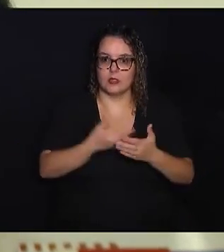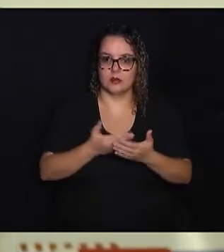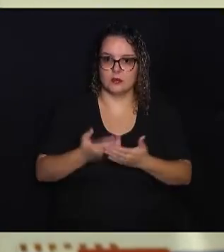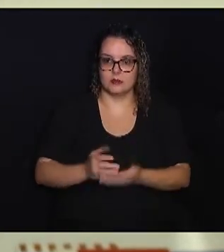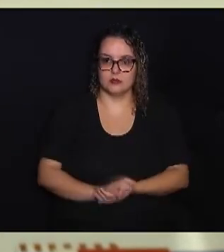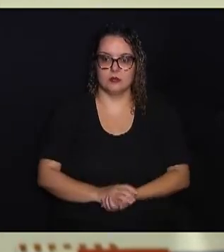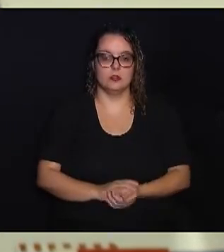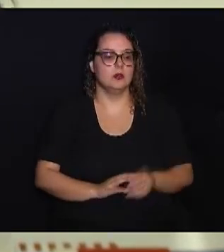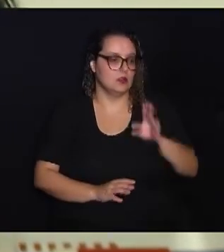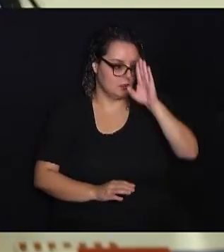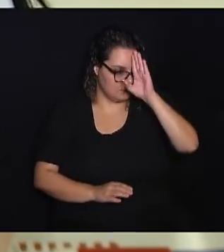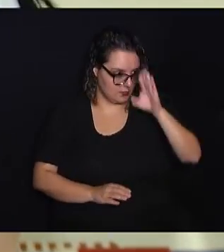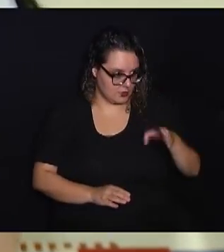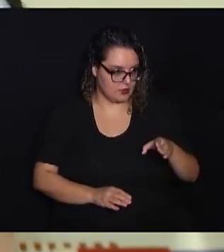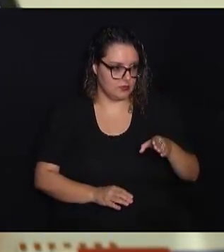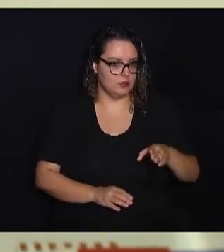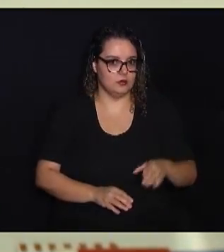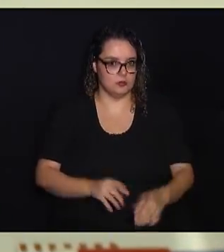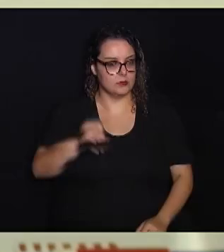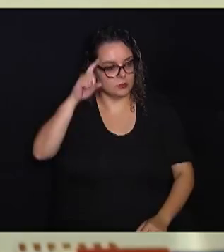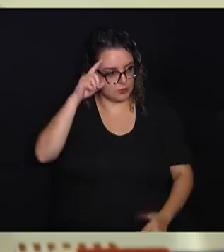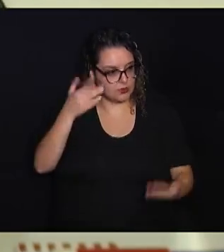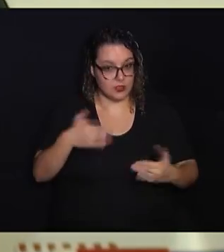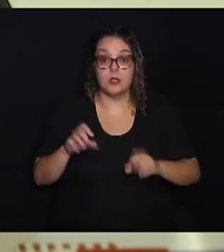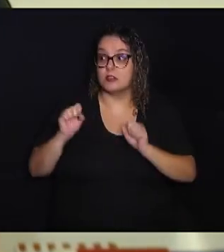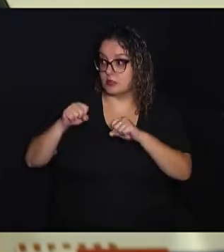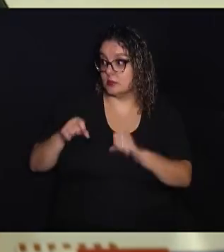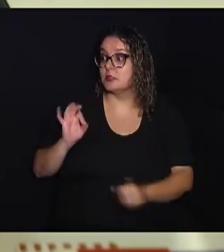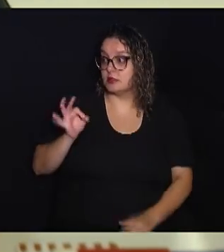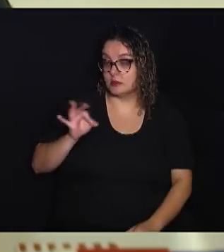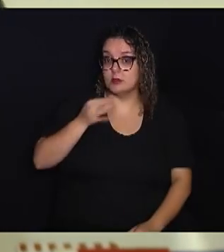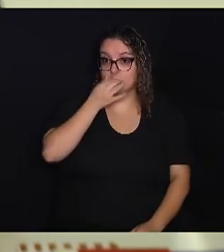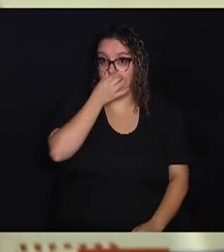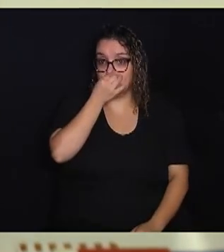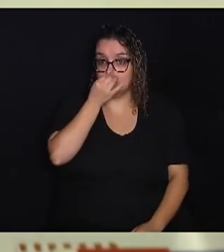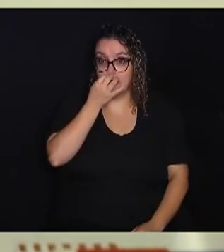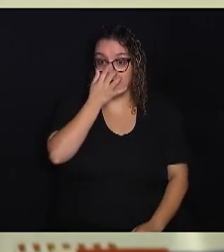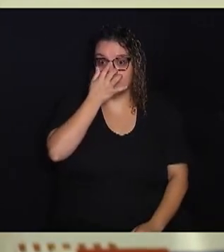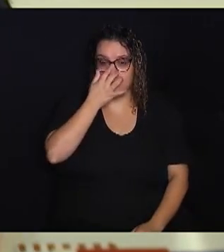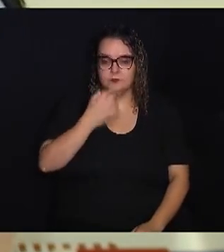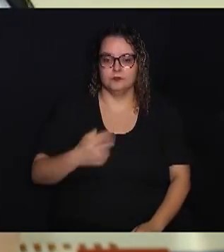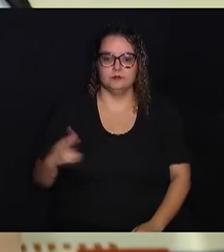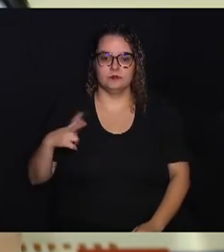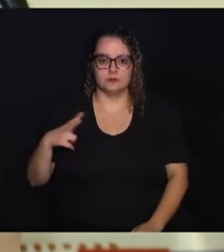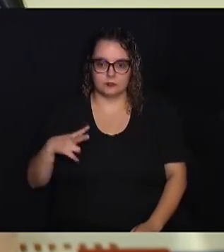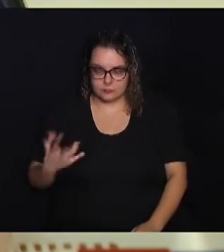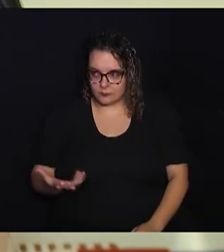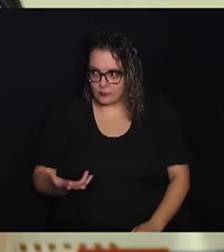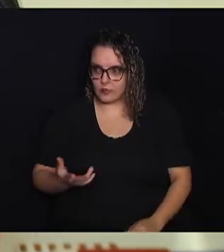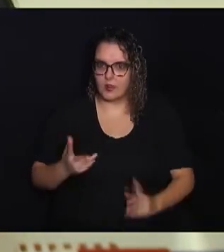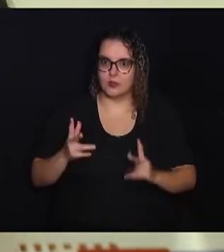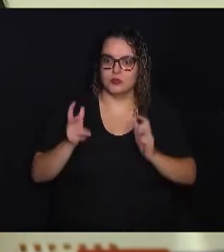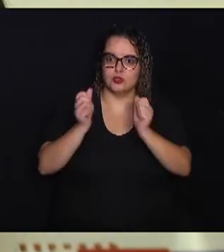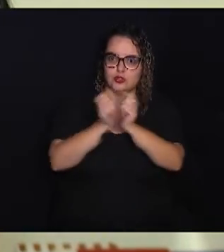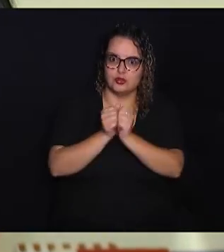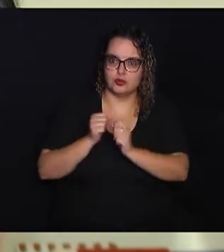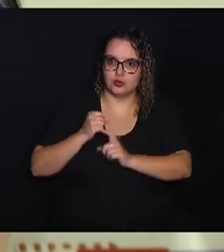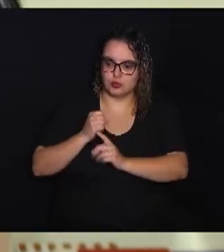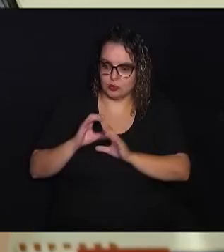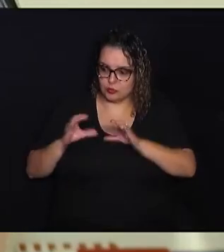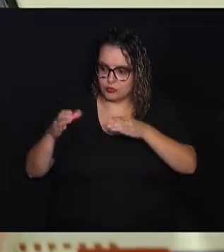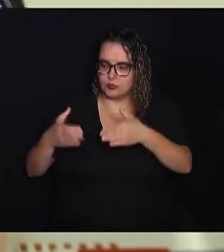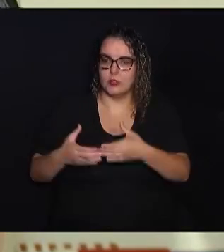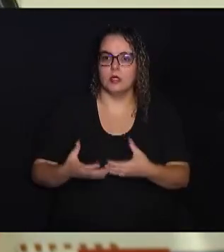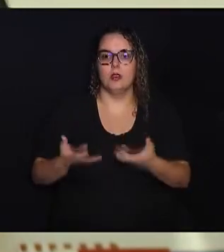que principalmente nos tempos de hoje. Com certeza, com certeza. Essa individualidade com o coletivo, então eu quero